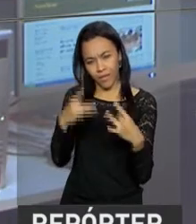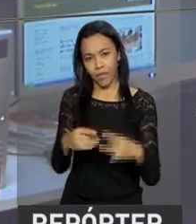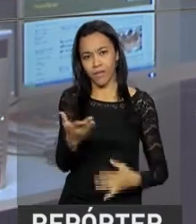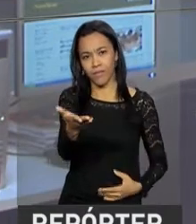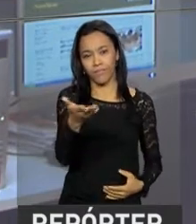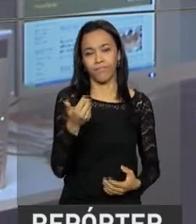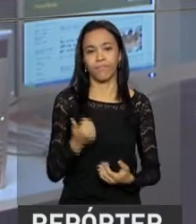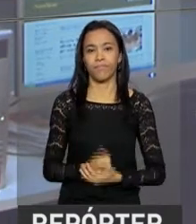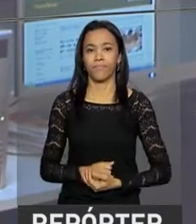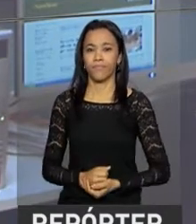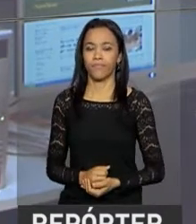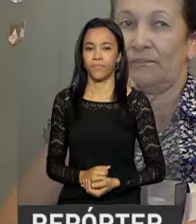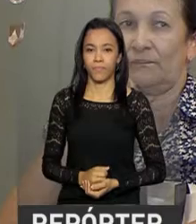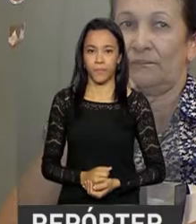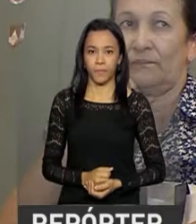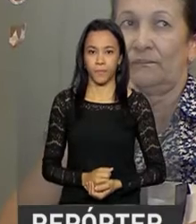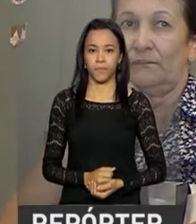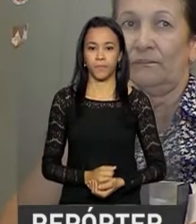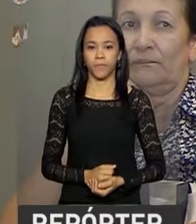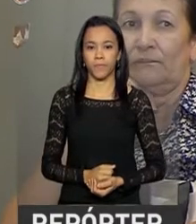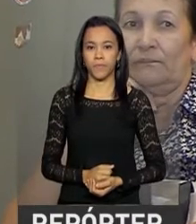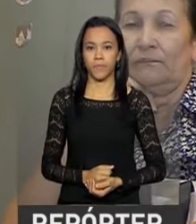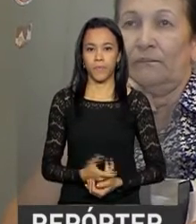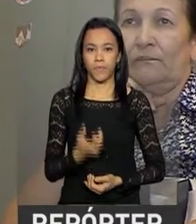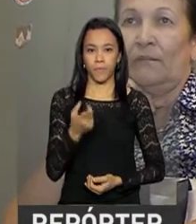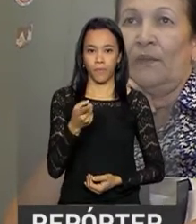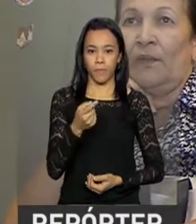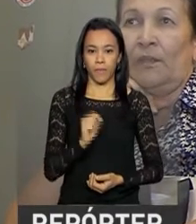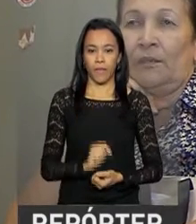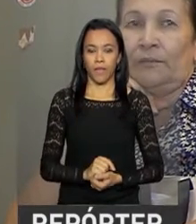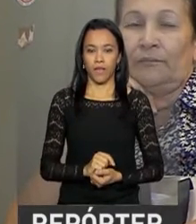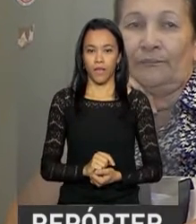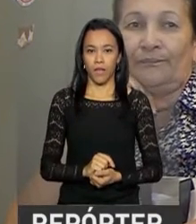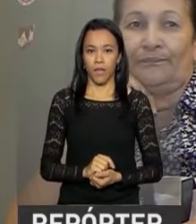de gabriela noronha é